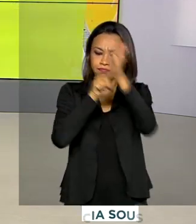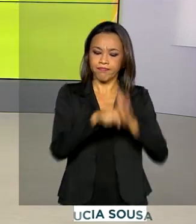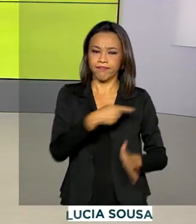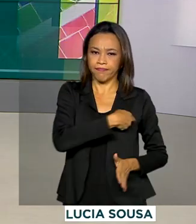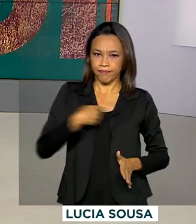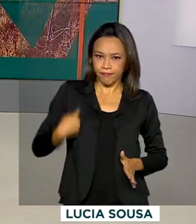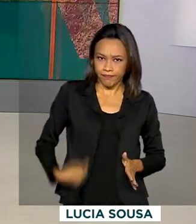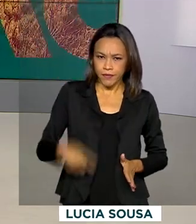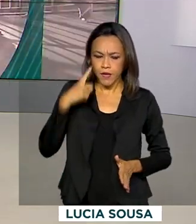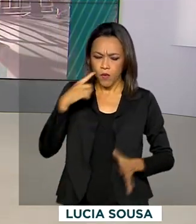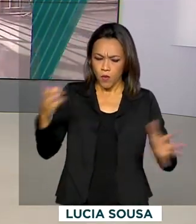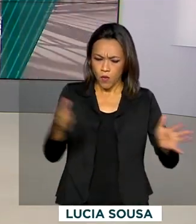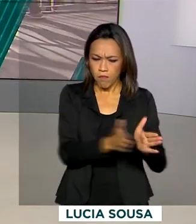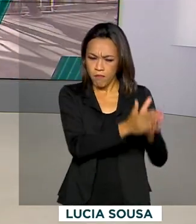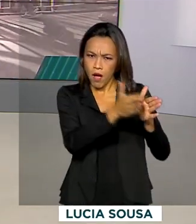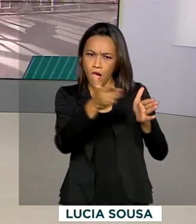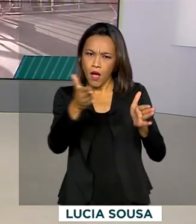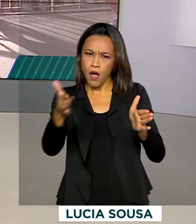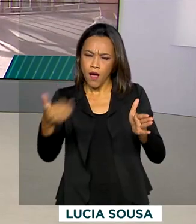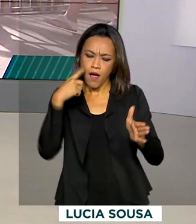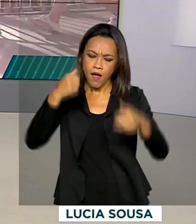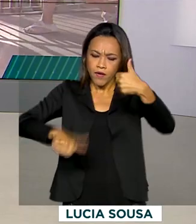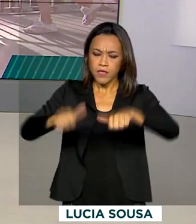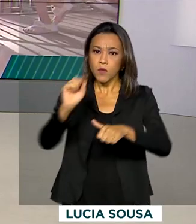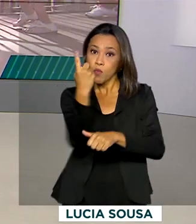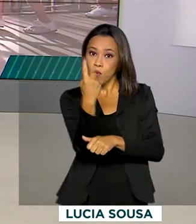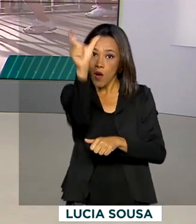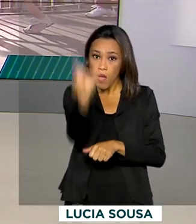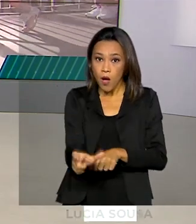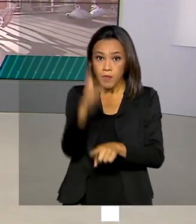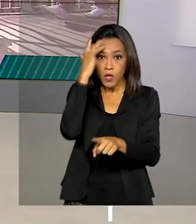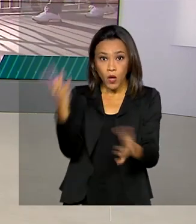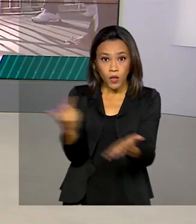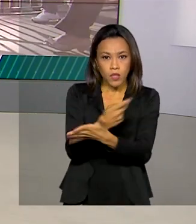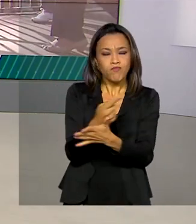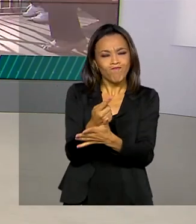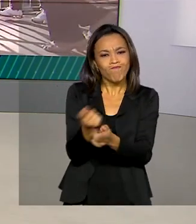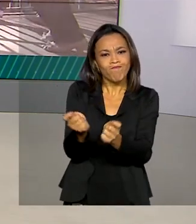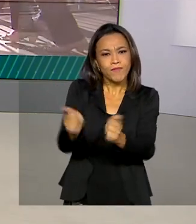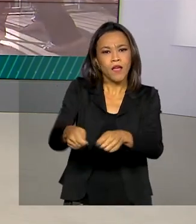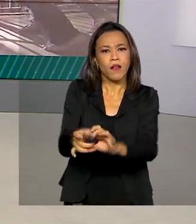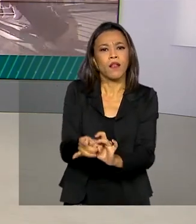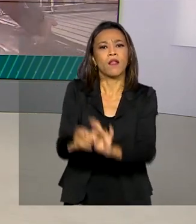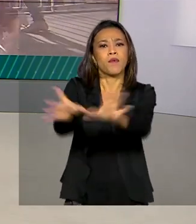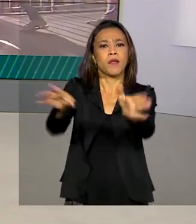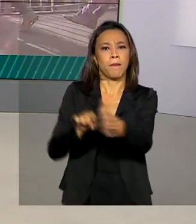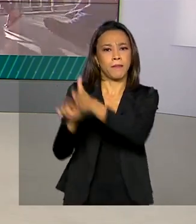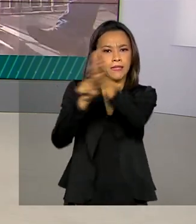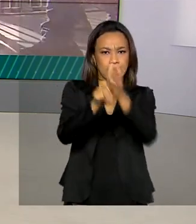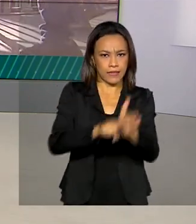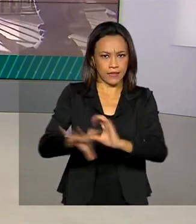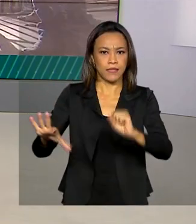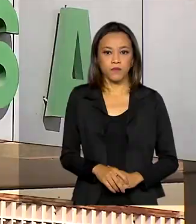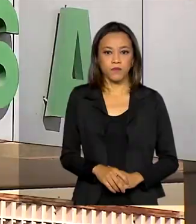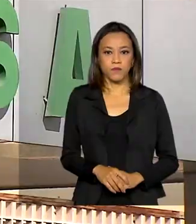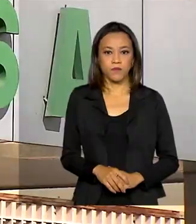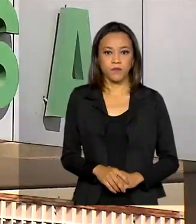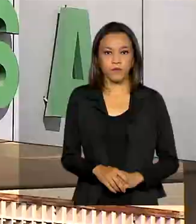técnicas do evento adverso ocorrido com um voluntário, foi possível liberar as pesquisas de forma segura.